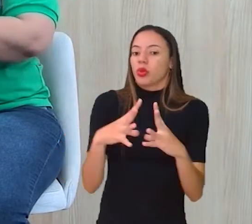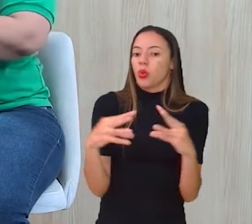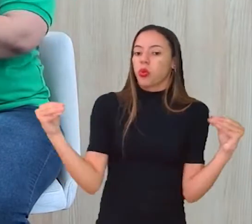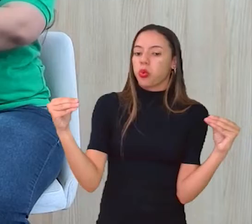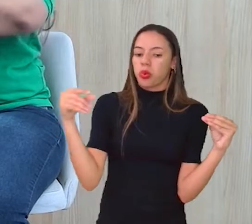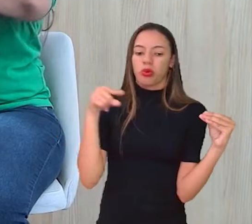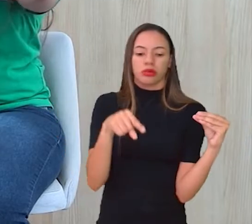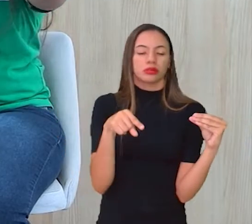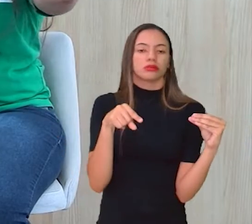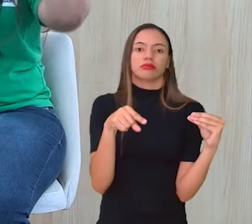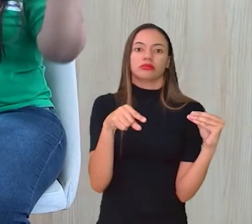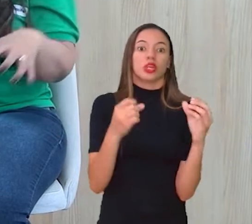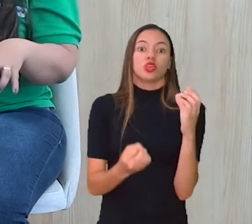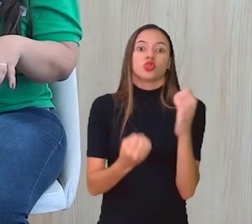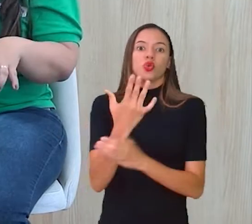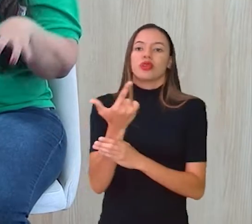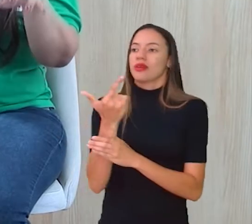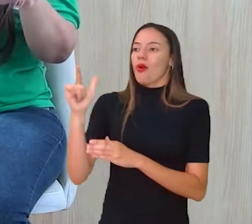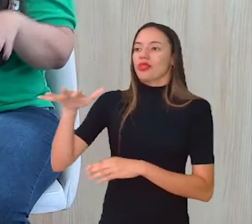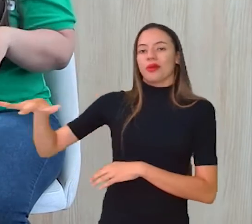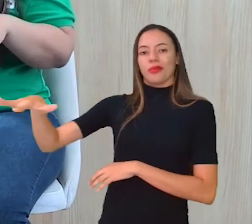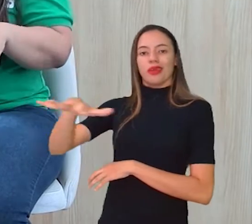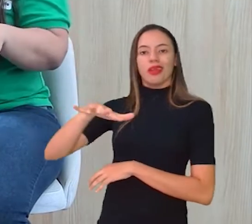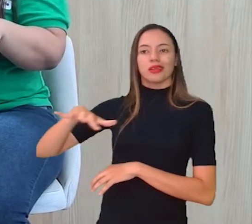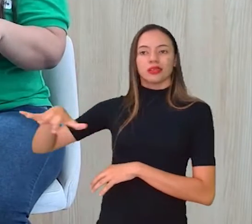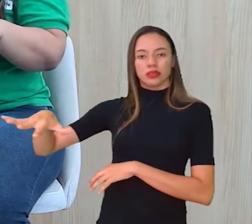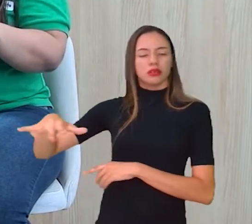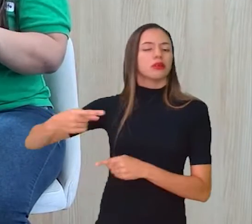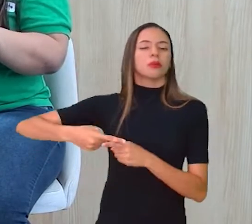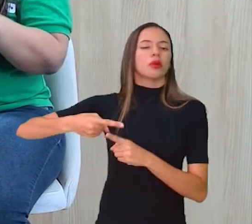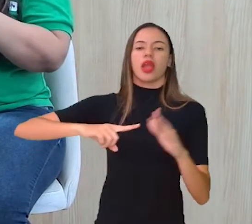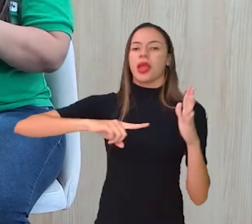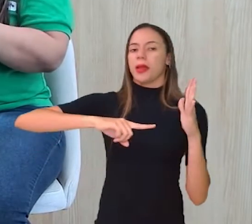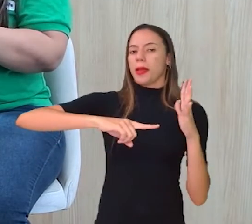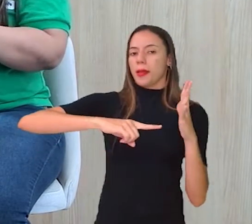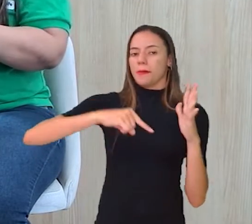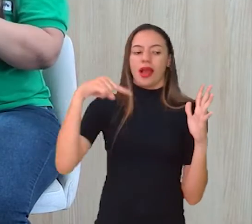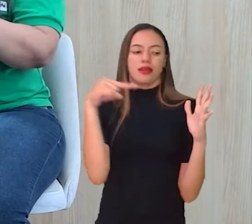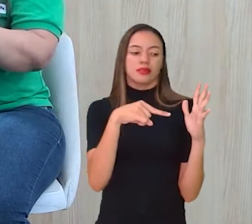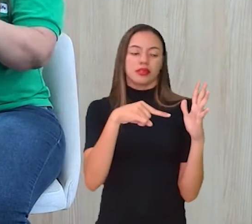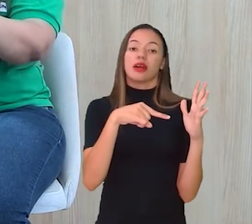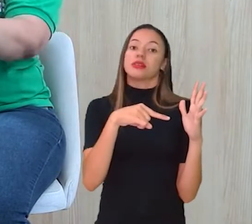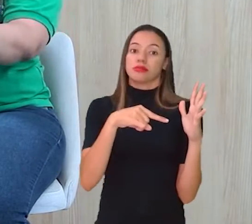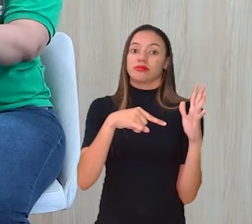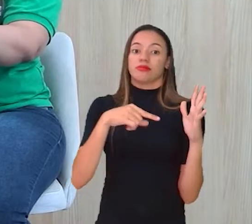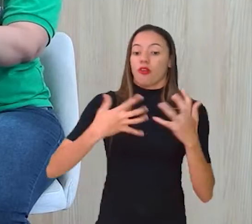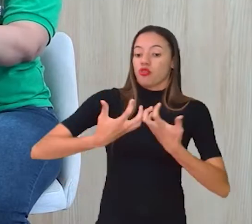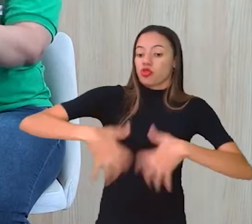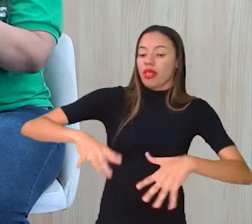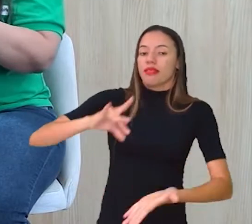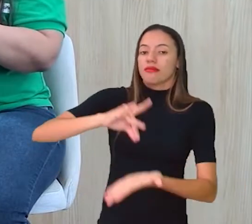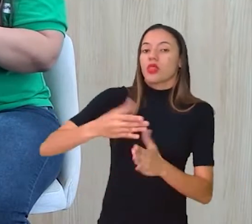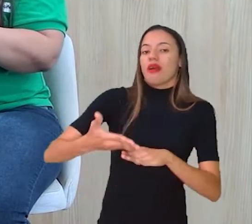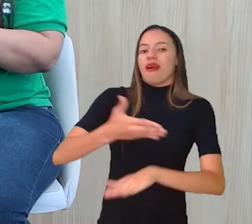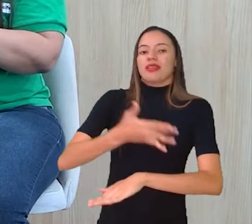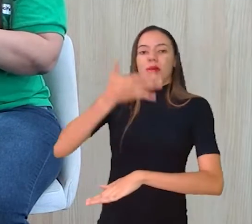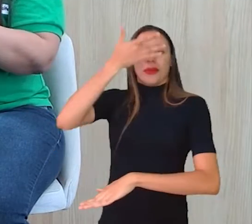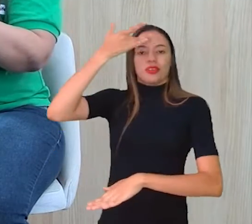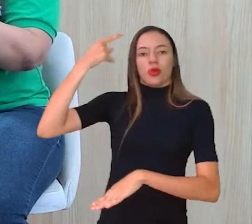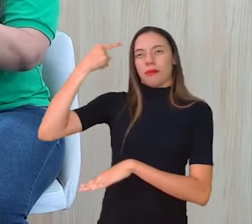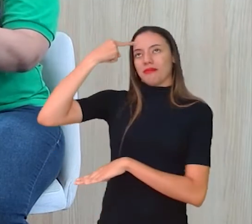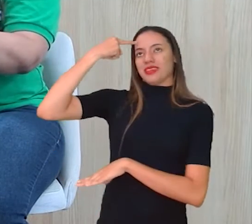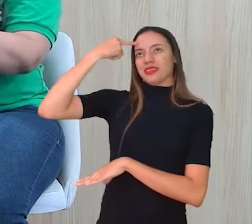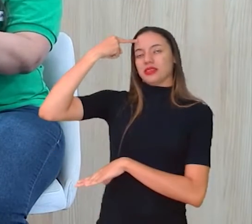elas aparecem em um outro ambiente. Para que a máquina funcione, alguém precisou pensar a máquina, alguém